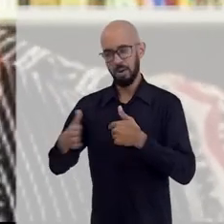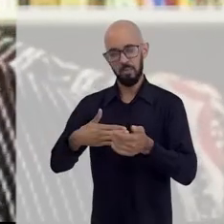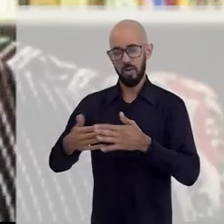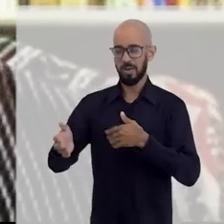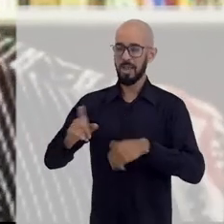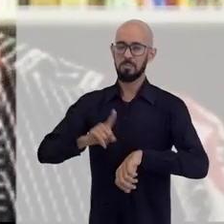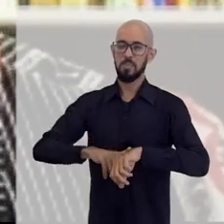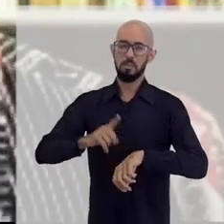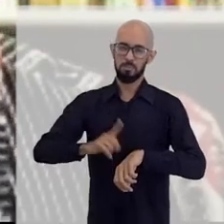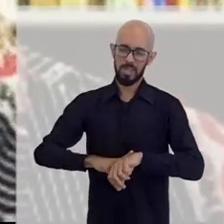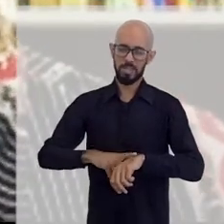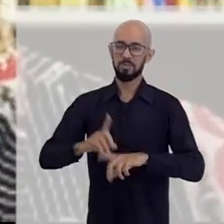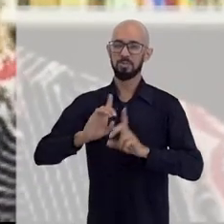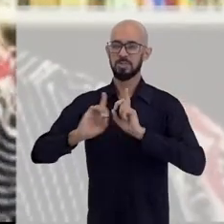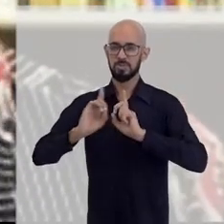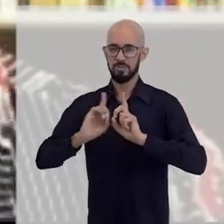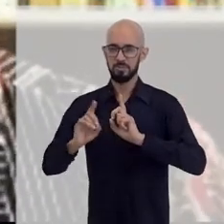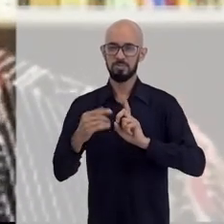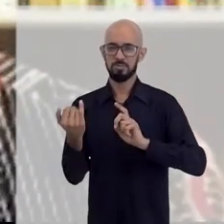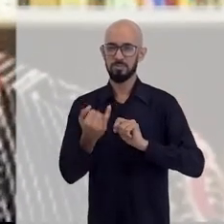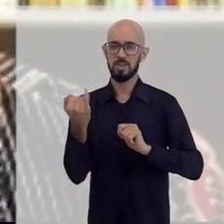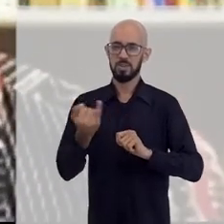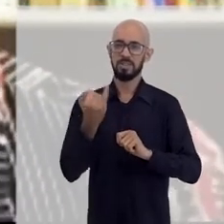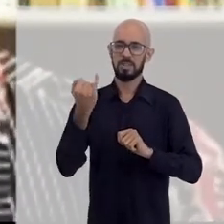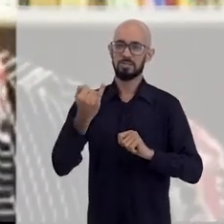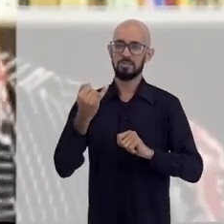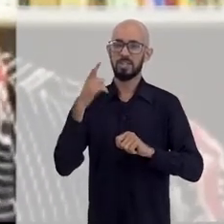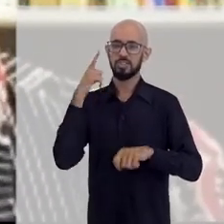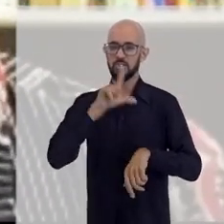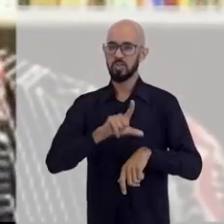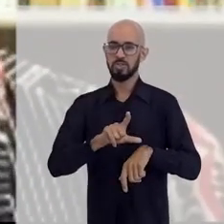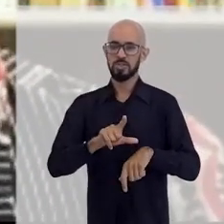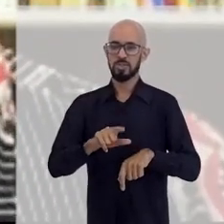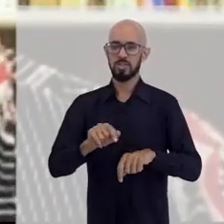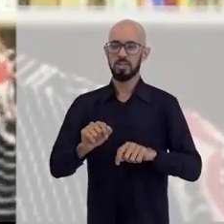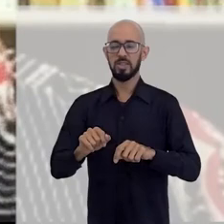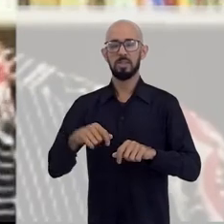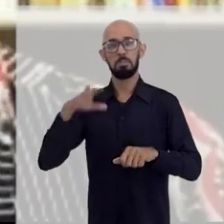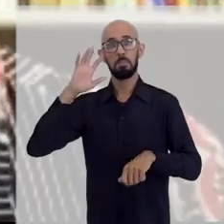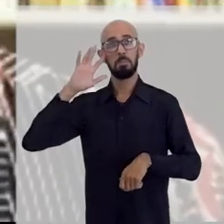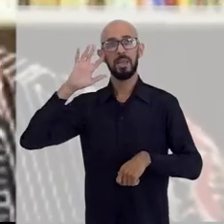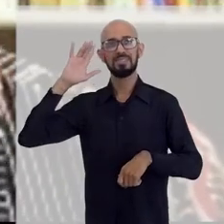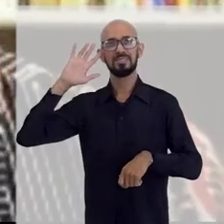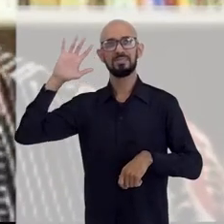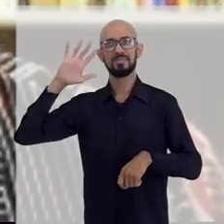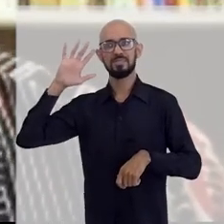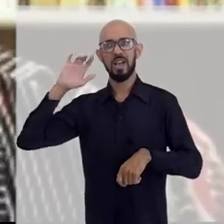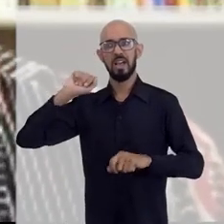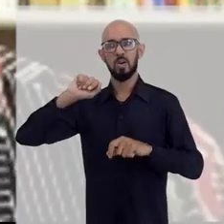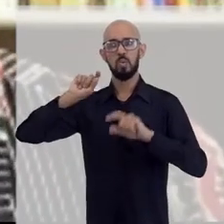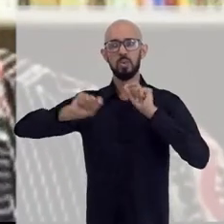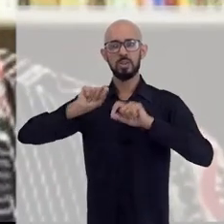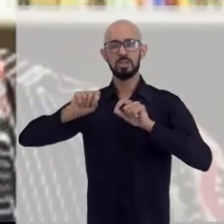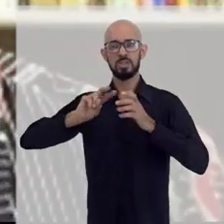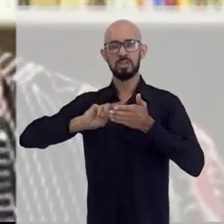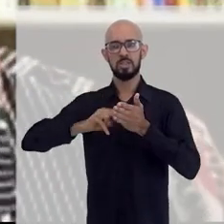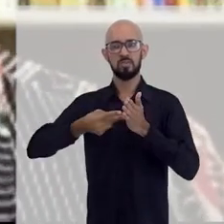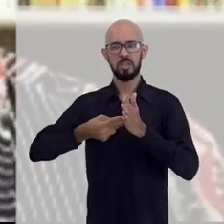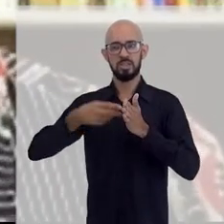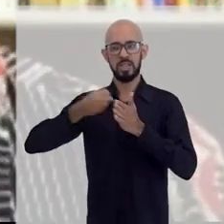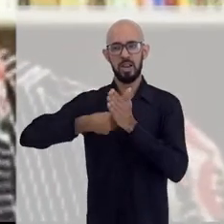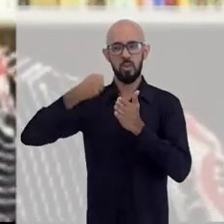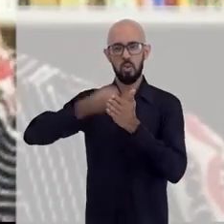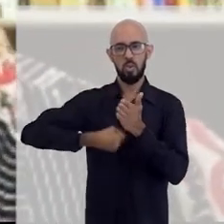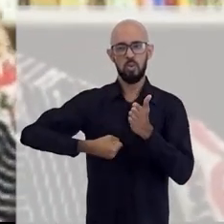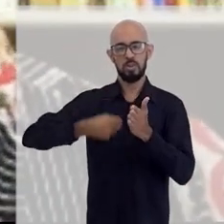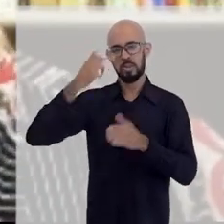disposição a qualquer momento. Acho que essas discussões são muito importantes aí para que a gente traga, reflita, né, sobre o que é que significa essa